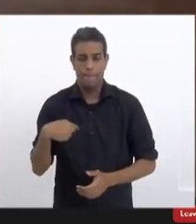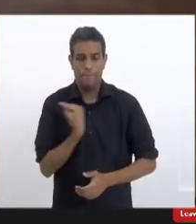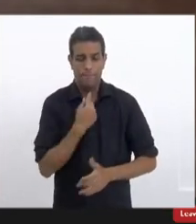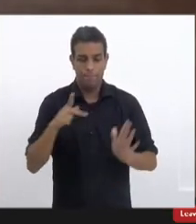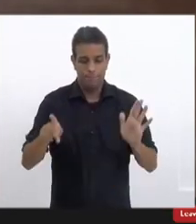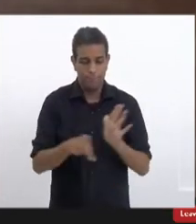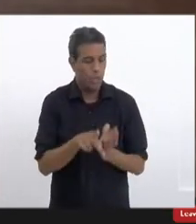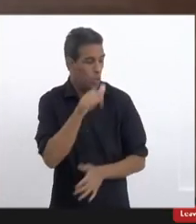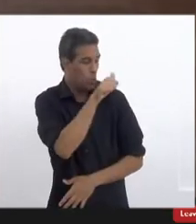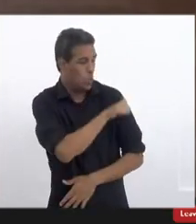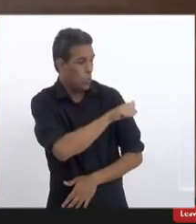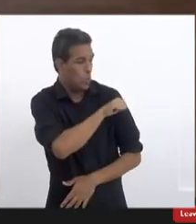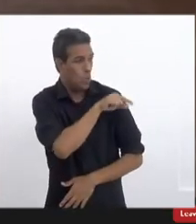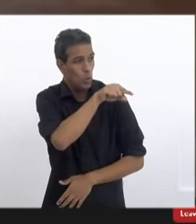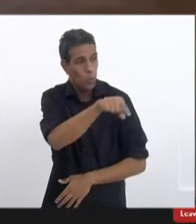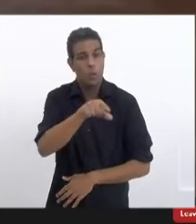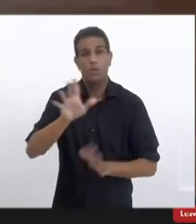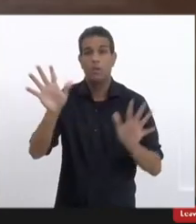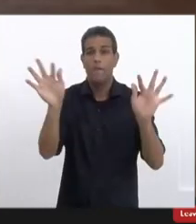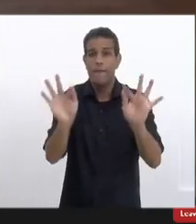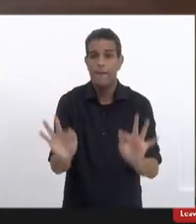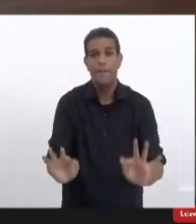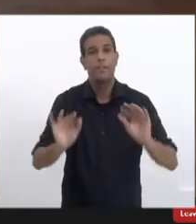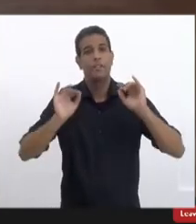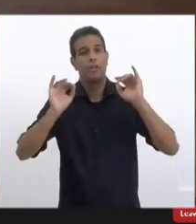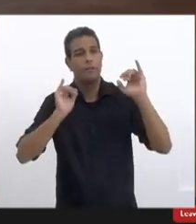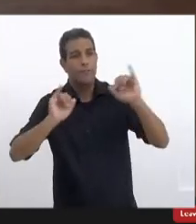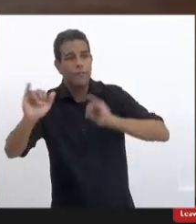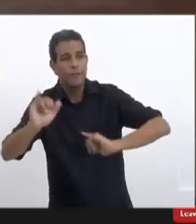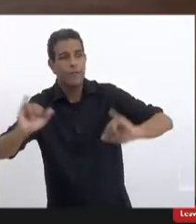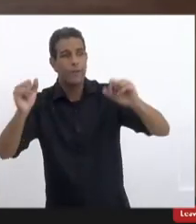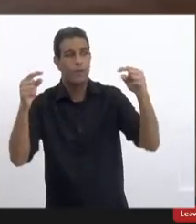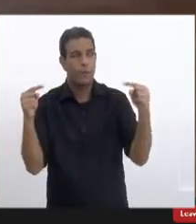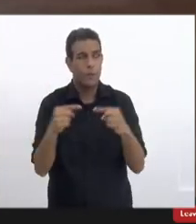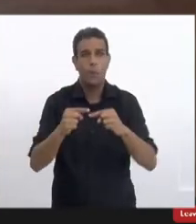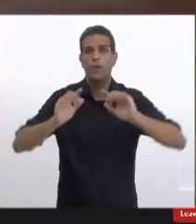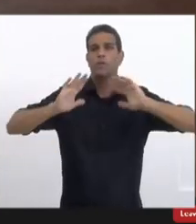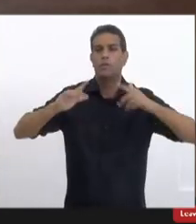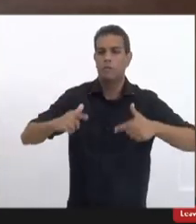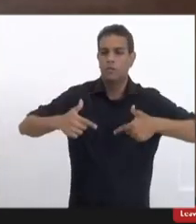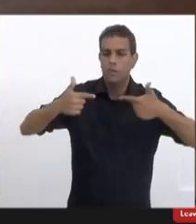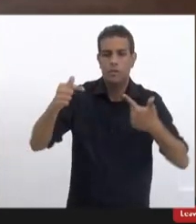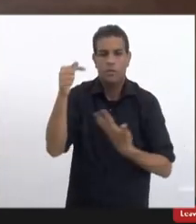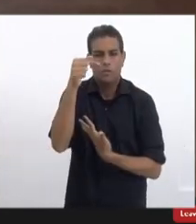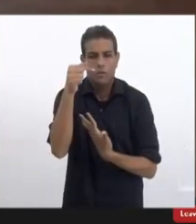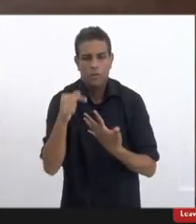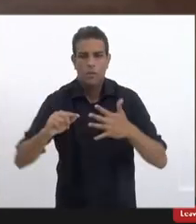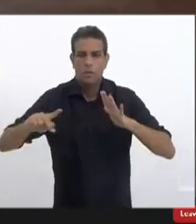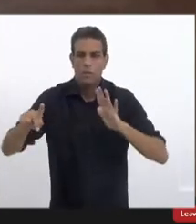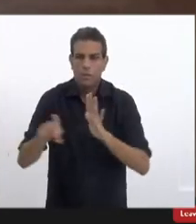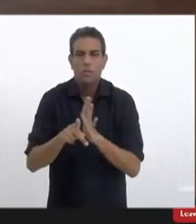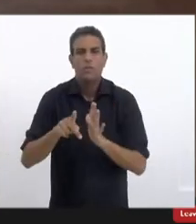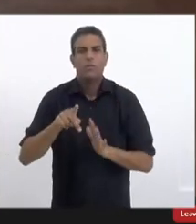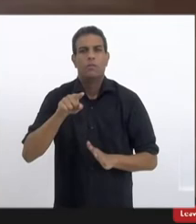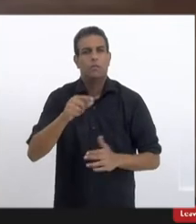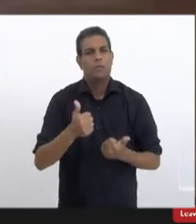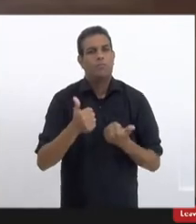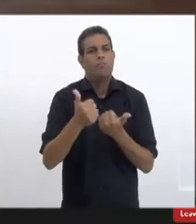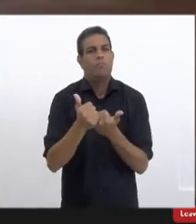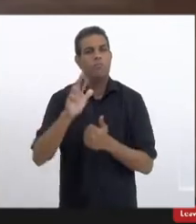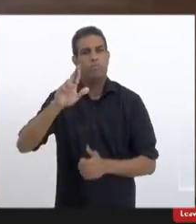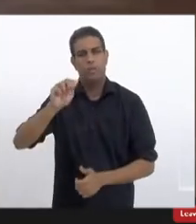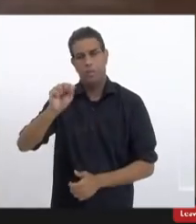estado. Muito feliz é a notícia de que a gente vem tendo do estado do Rio de Janeiro, vem cofinanciando a RAPS, é